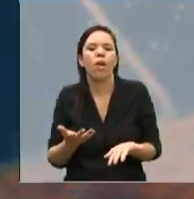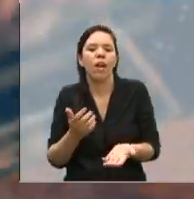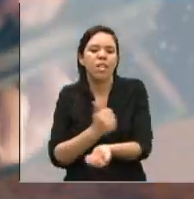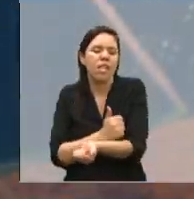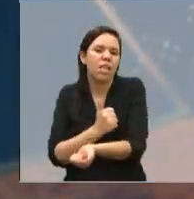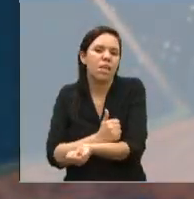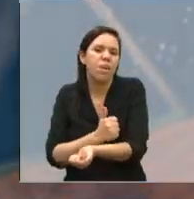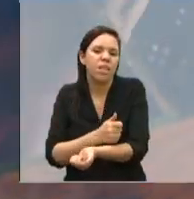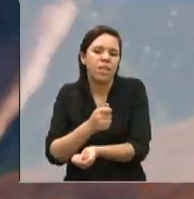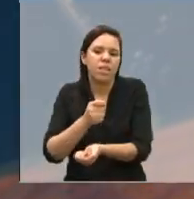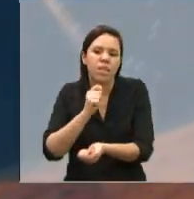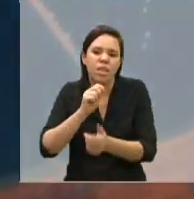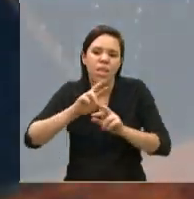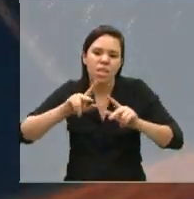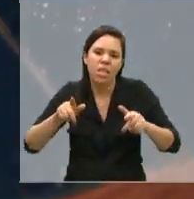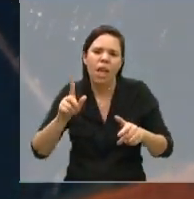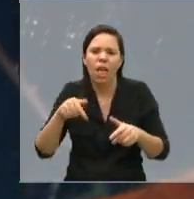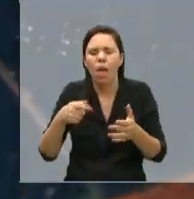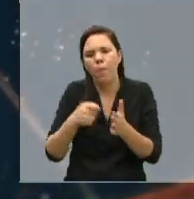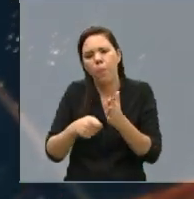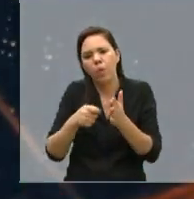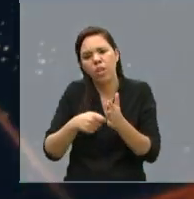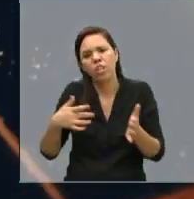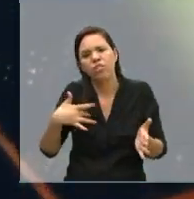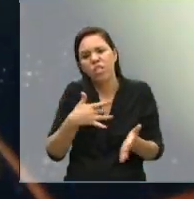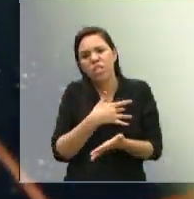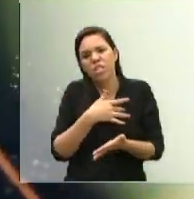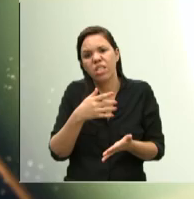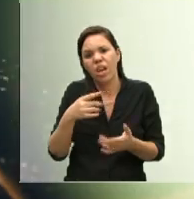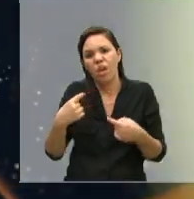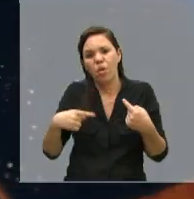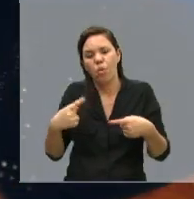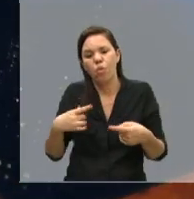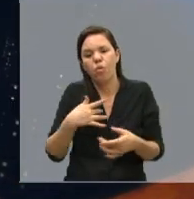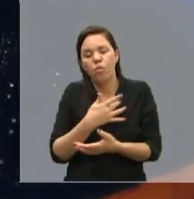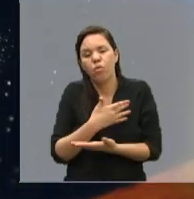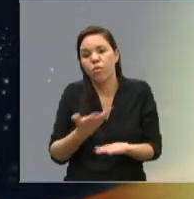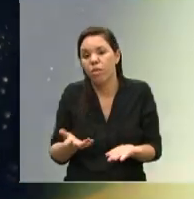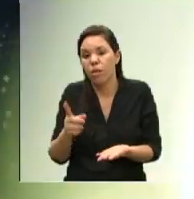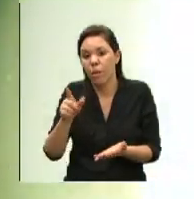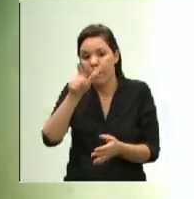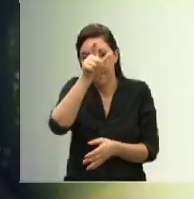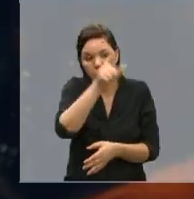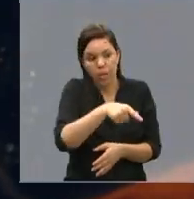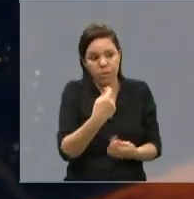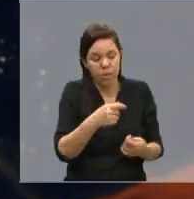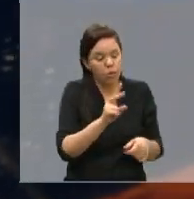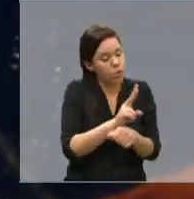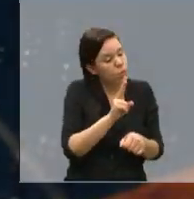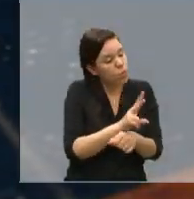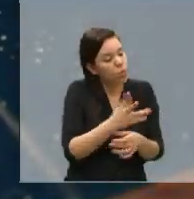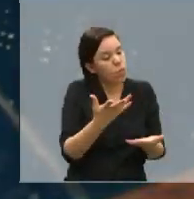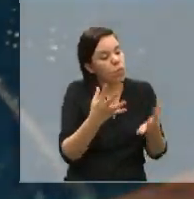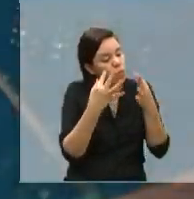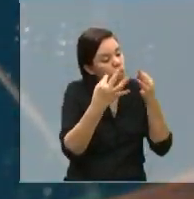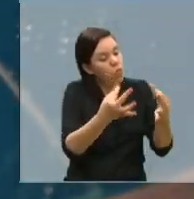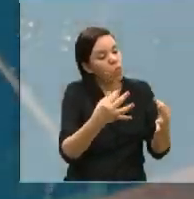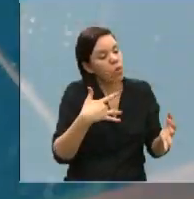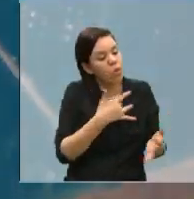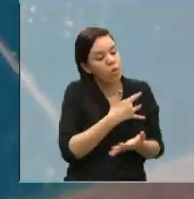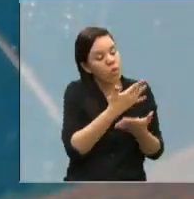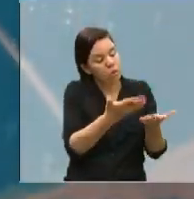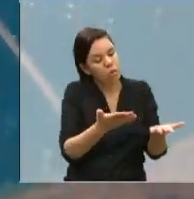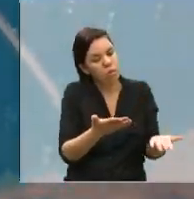química como uma política de saúde. Quer dizer, uma pessoa que está com uma dependência química, ela precisa do cuidado em saúde.